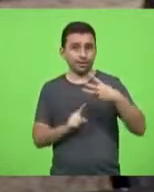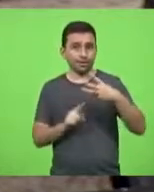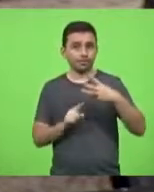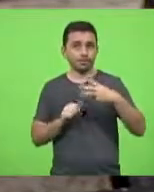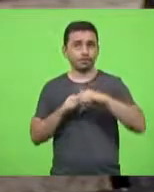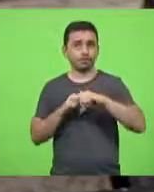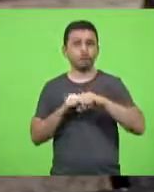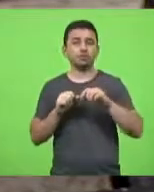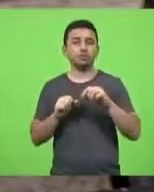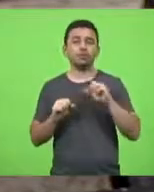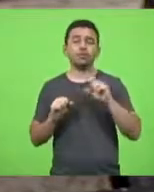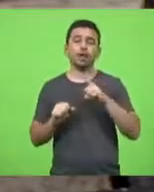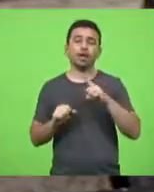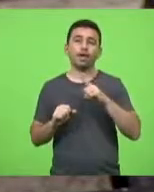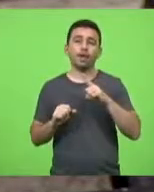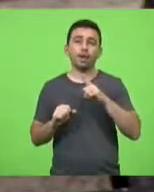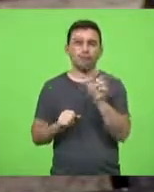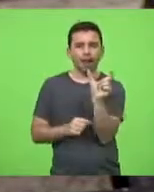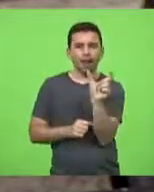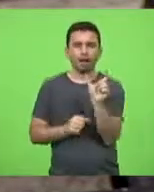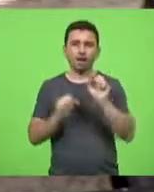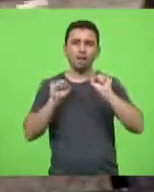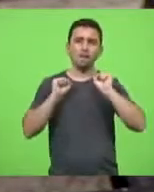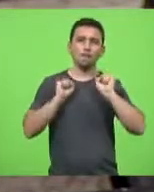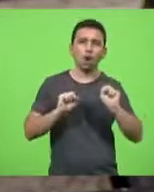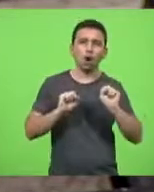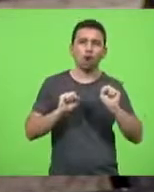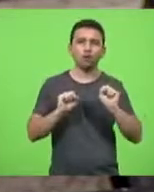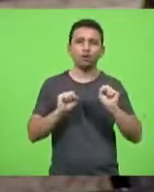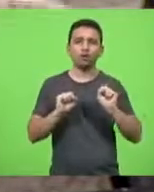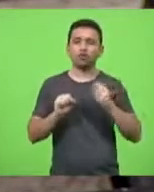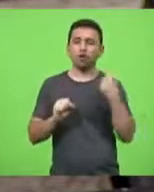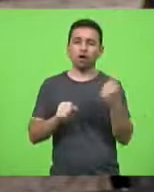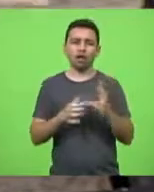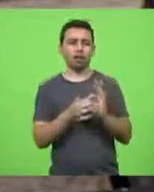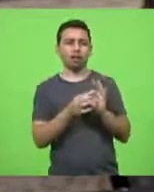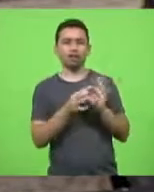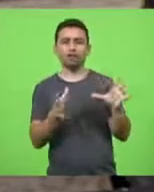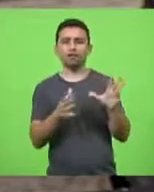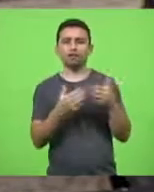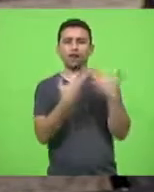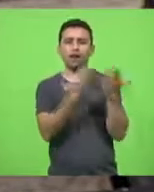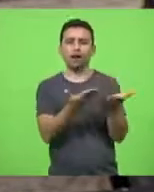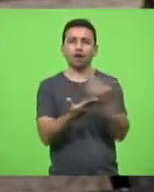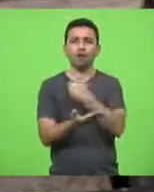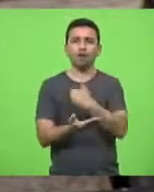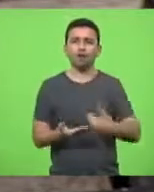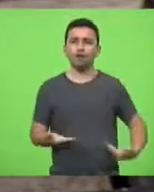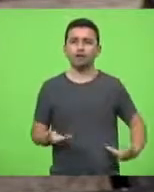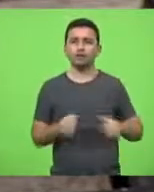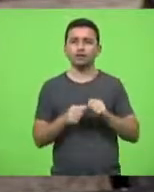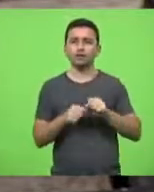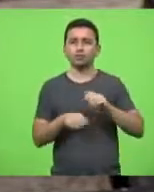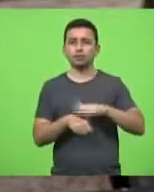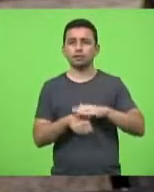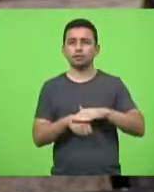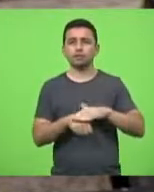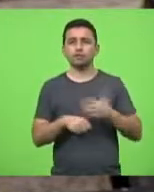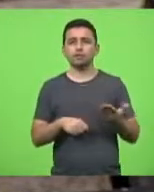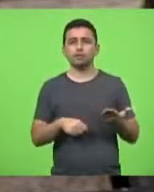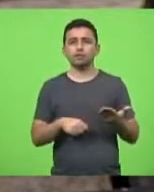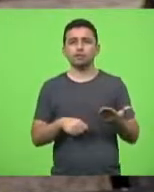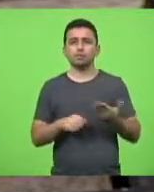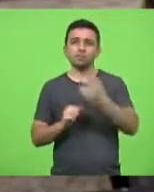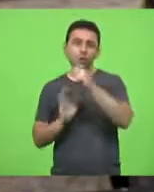palavra poderá, ou seja, nós estamos autorizando o Estado poderá fazer, então é autorizativo. E